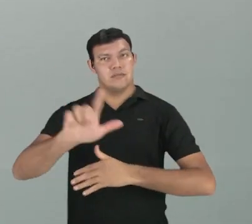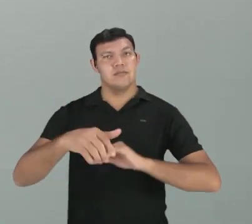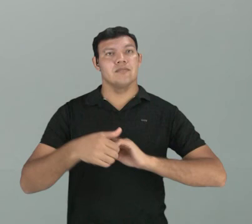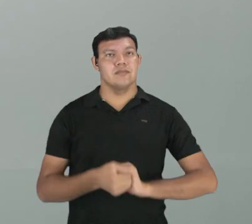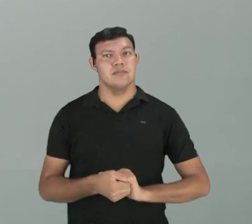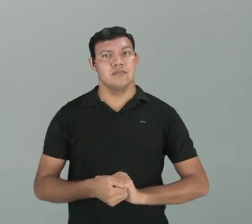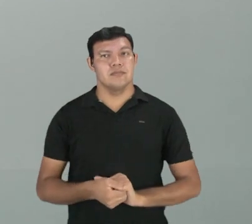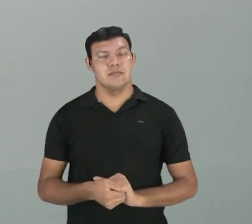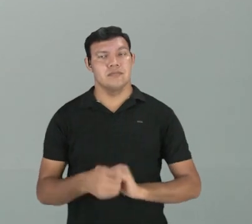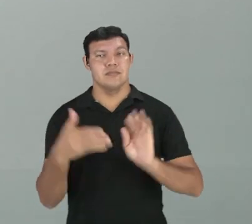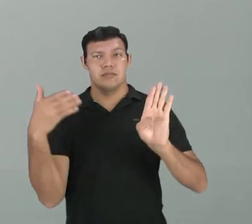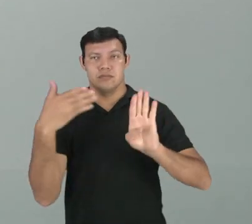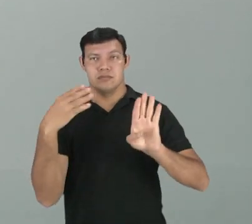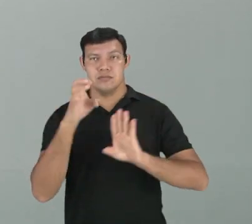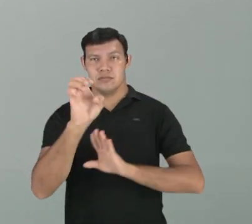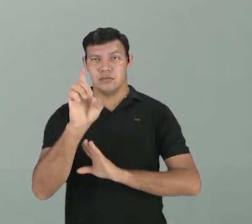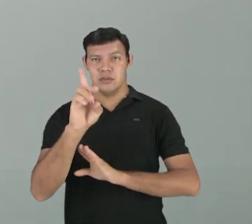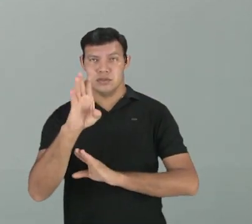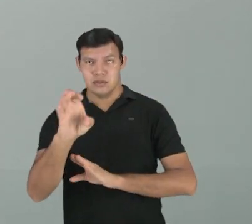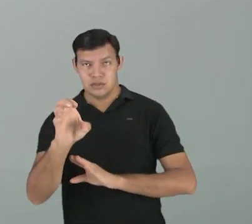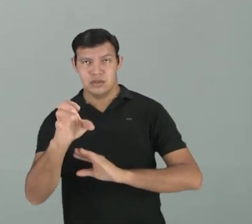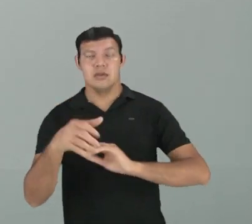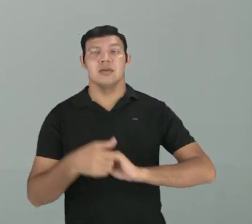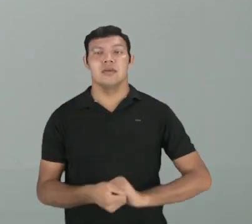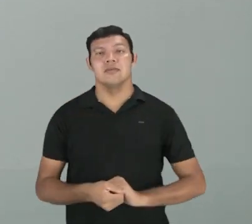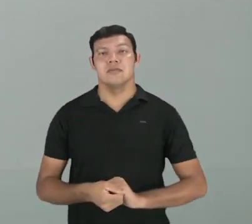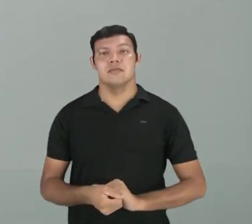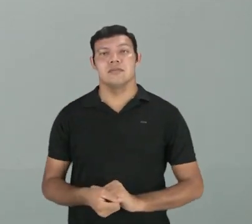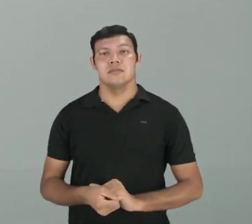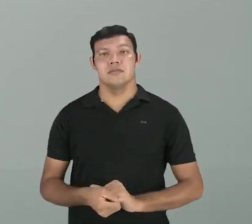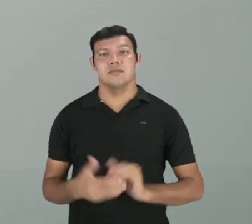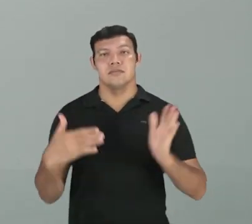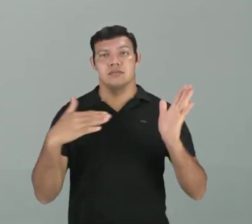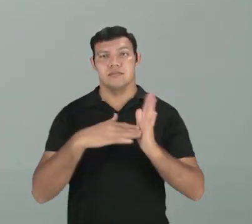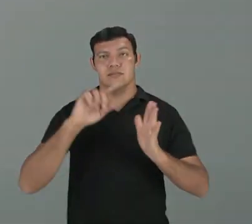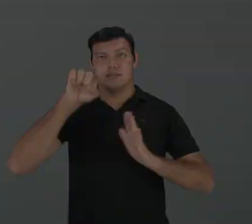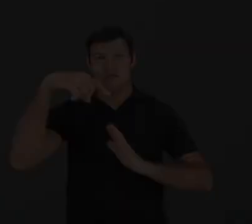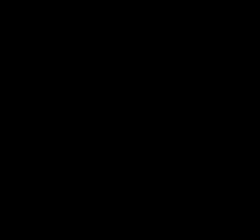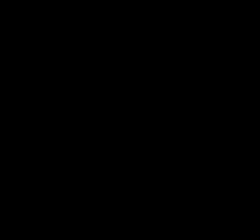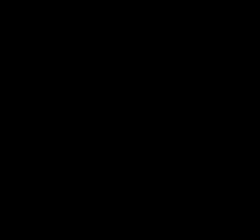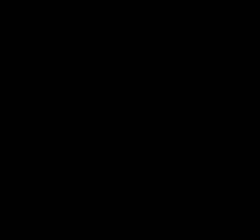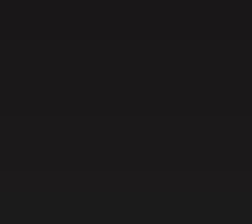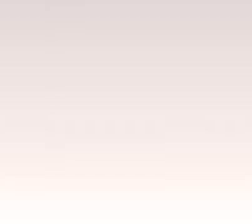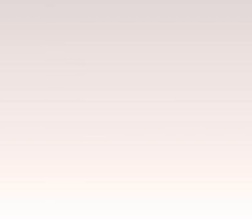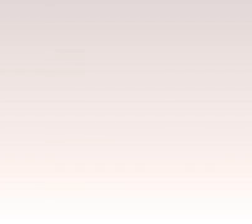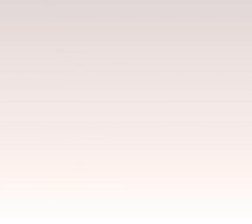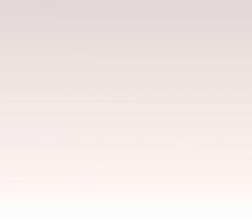Não deixem de acessar a plataforma Eduque, tá bom? E até a próxima aula.